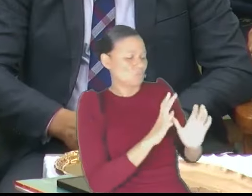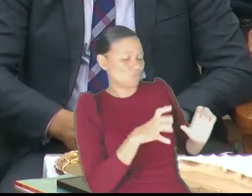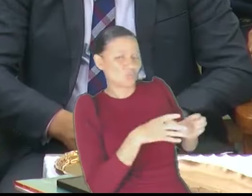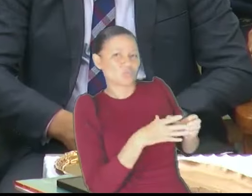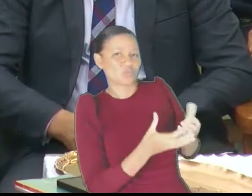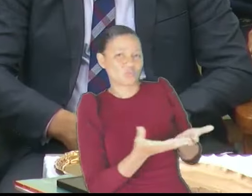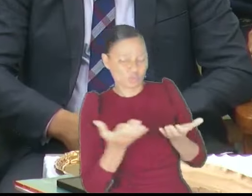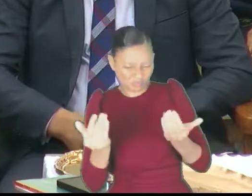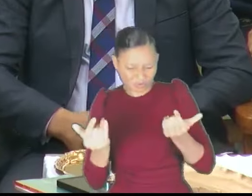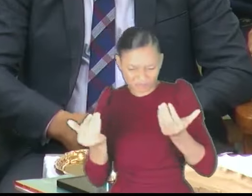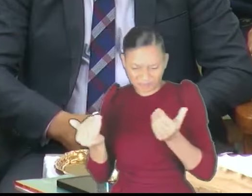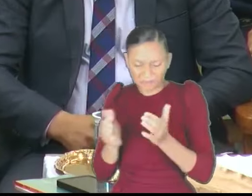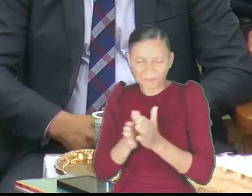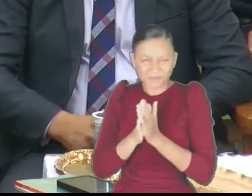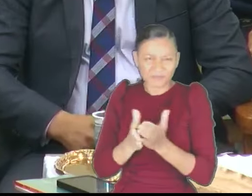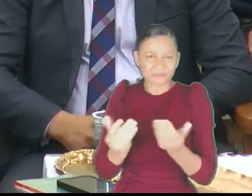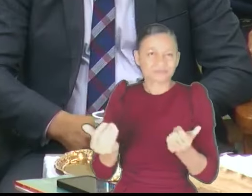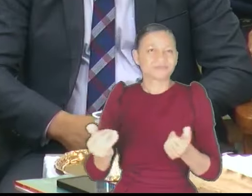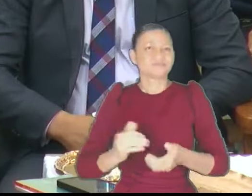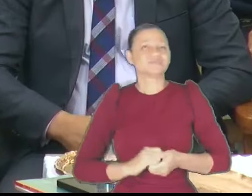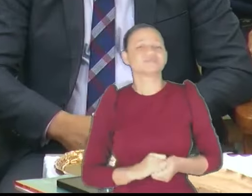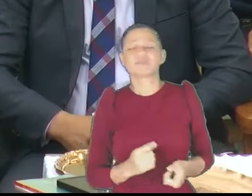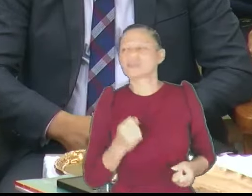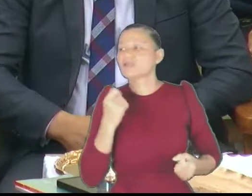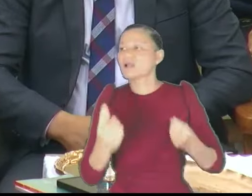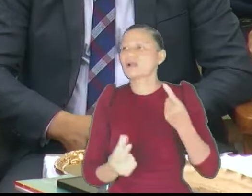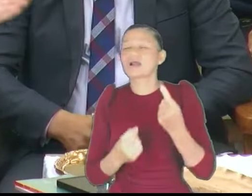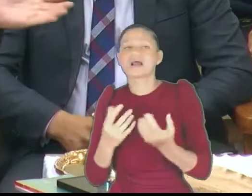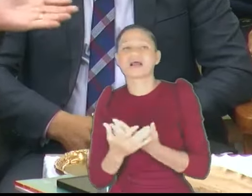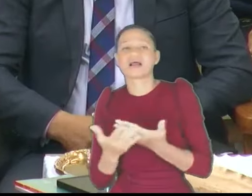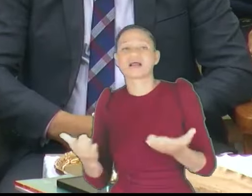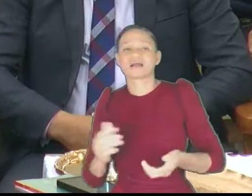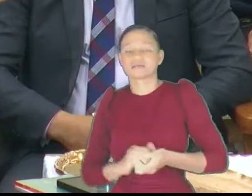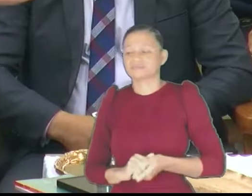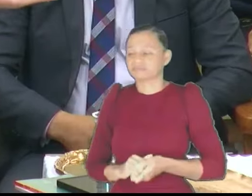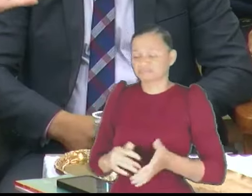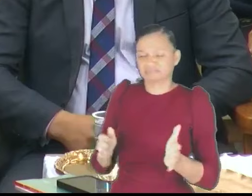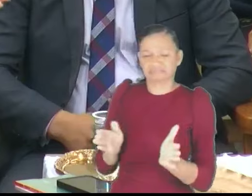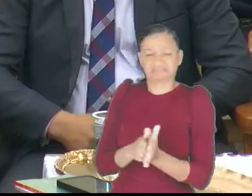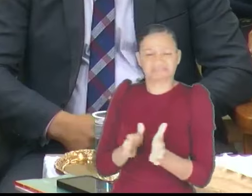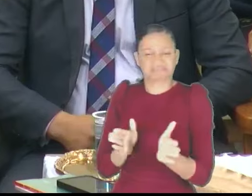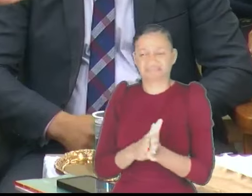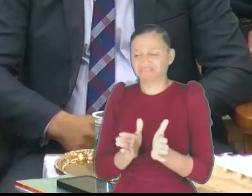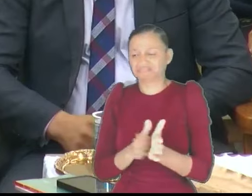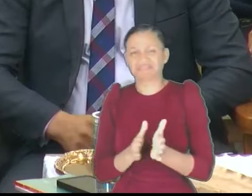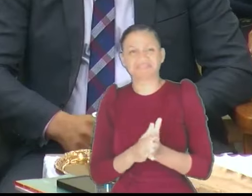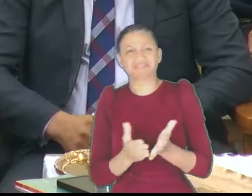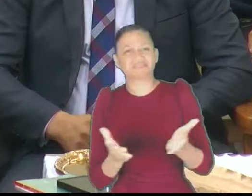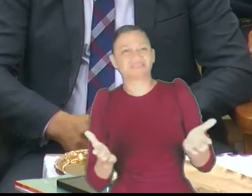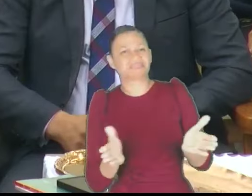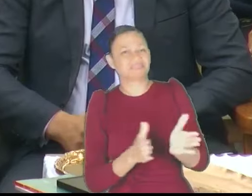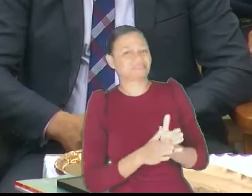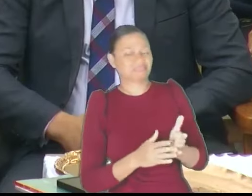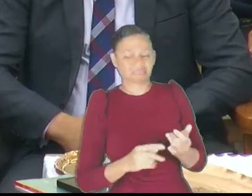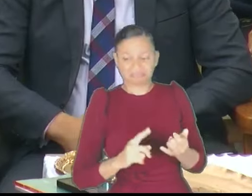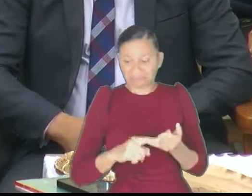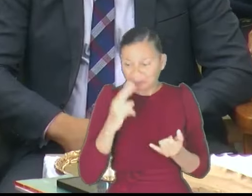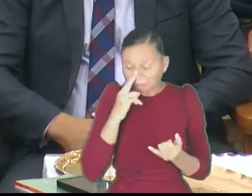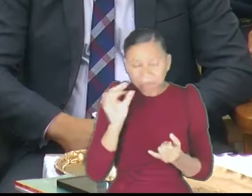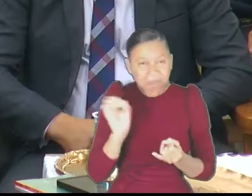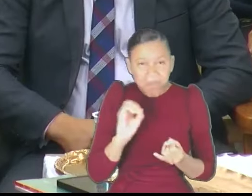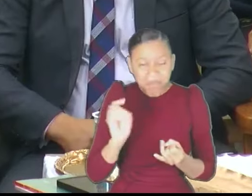corvos, por favor. De vez em quando bate palma na porta da igreja uns corvão, irmão. Não é crente,